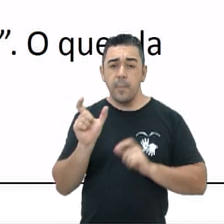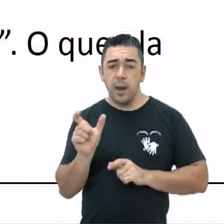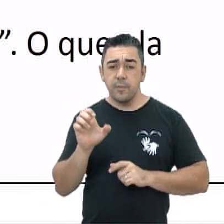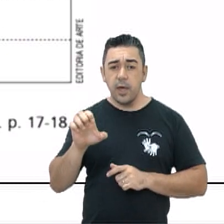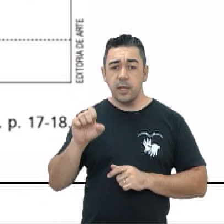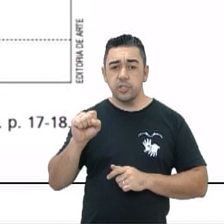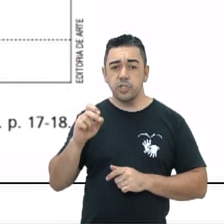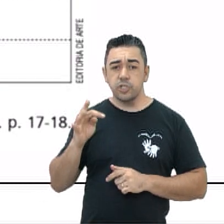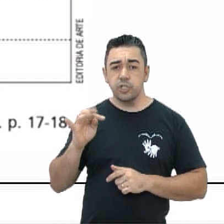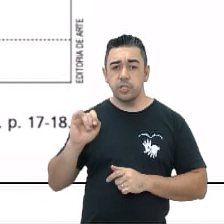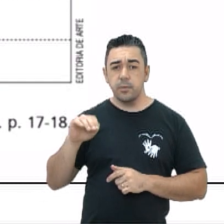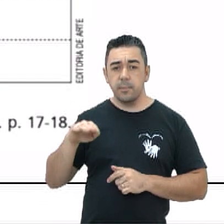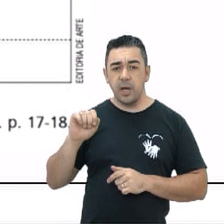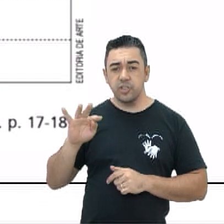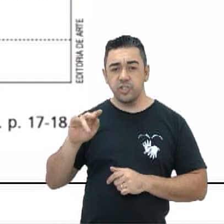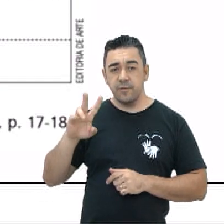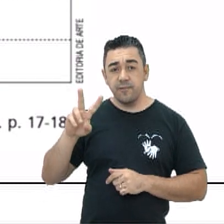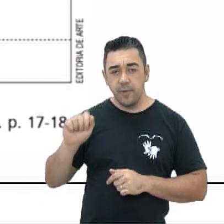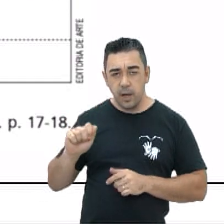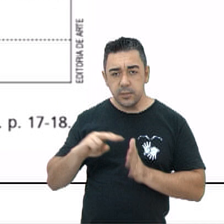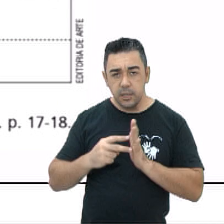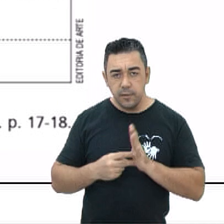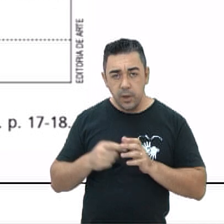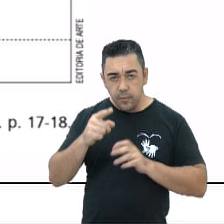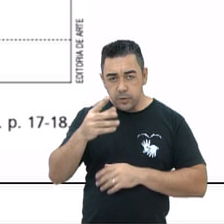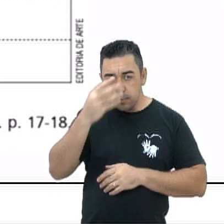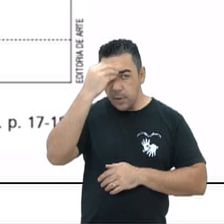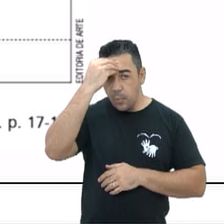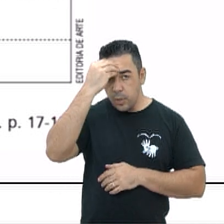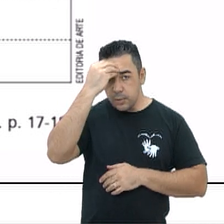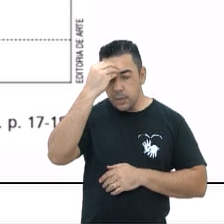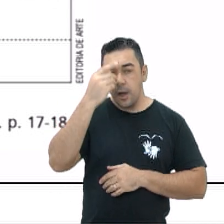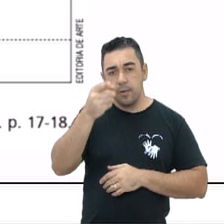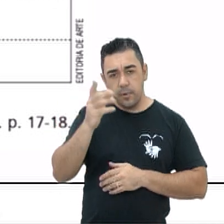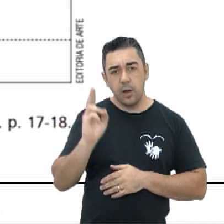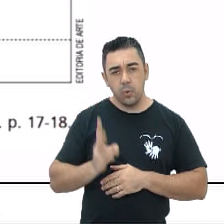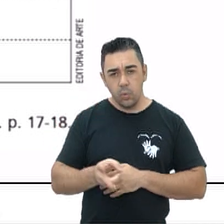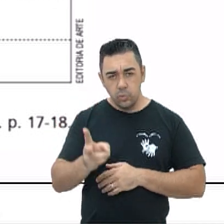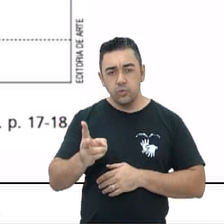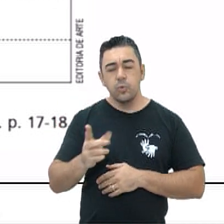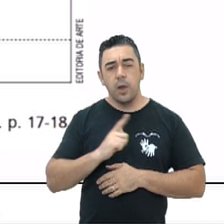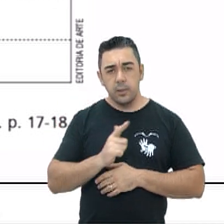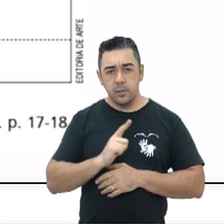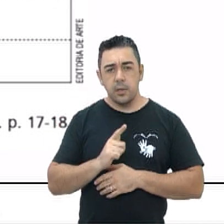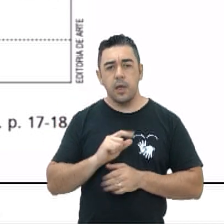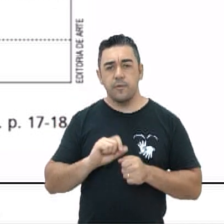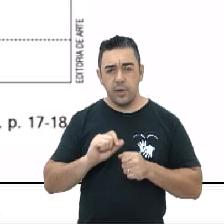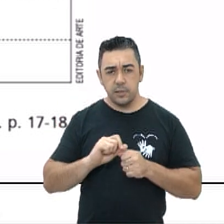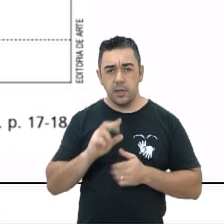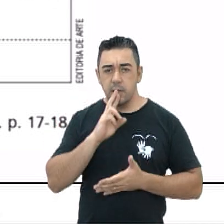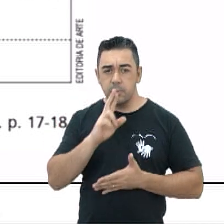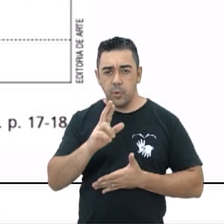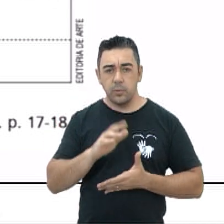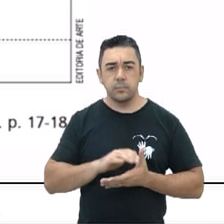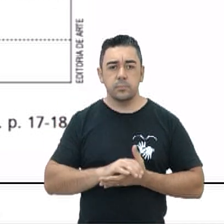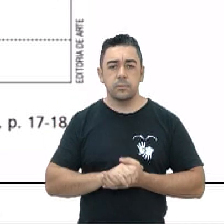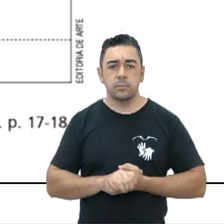significa. Então eu volto novamente no gráfico para vocês memorizarem ele melhor, para a gente já na sequência conseguir fazer essa questão.